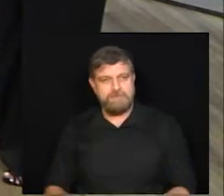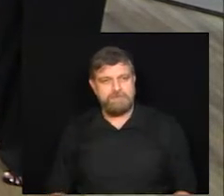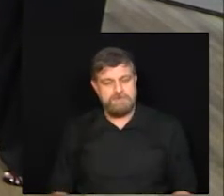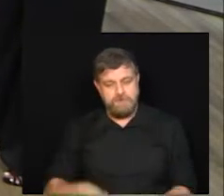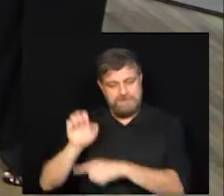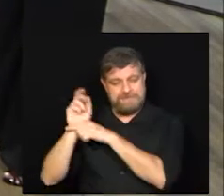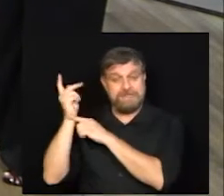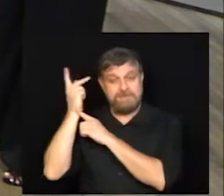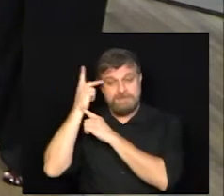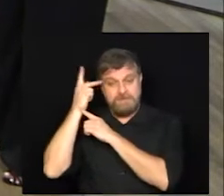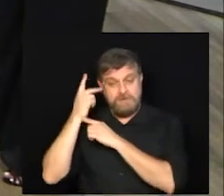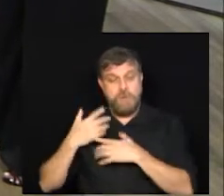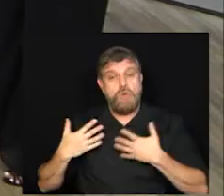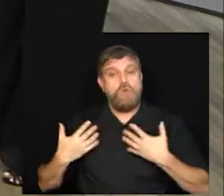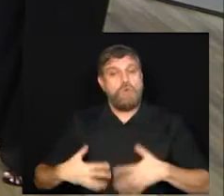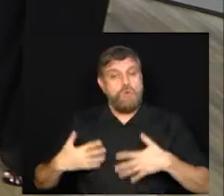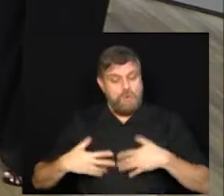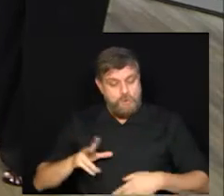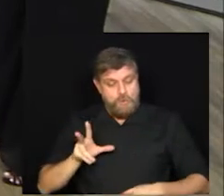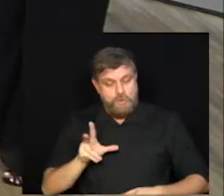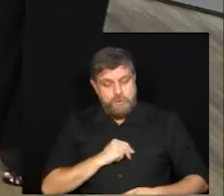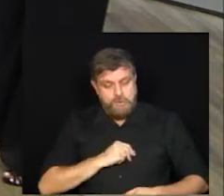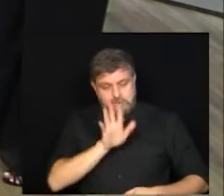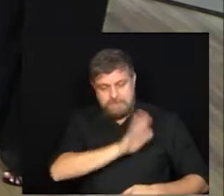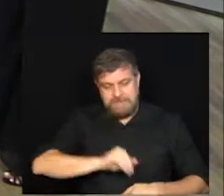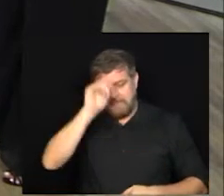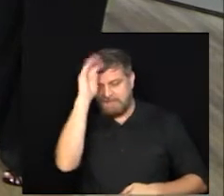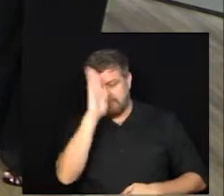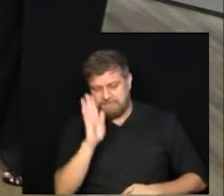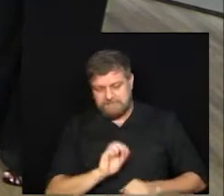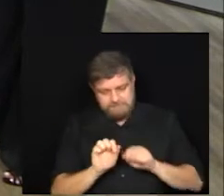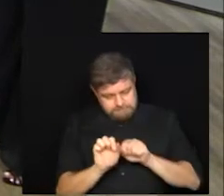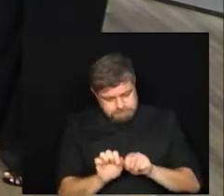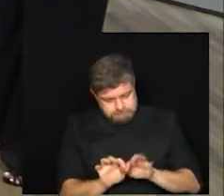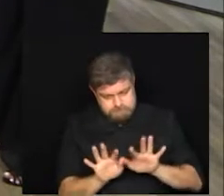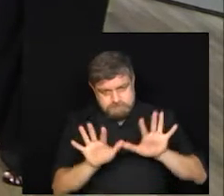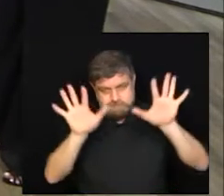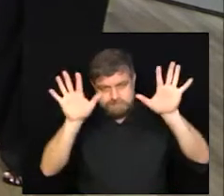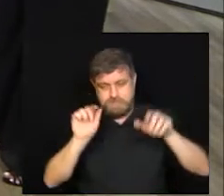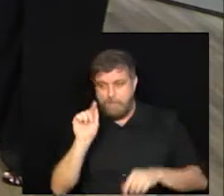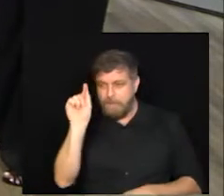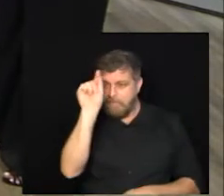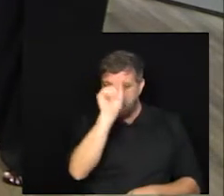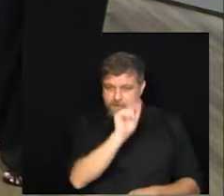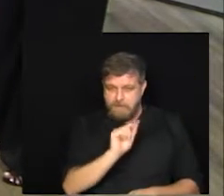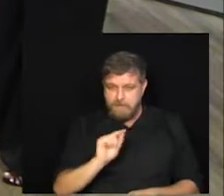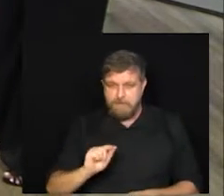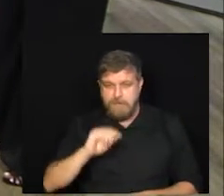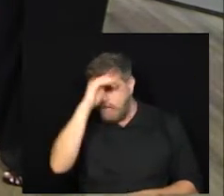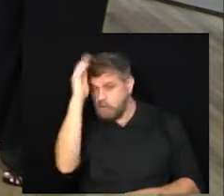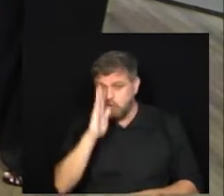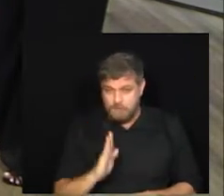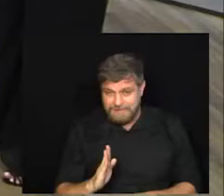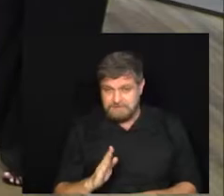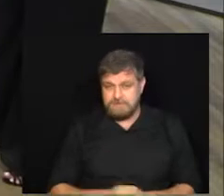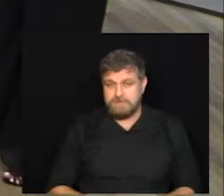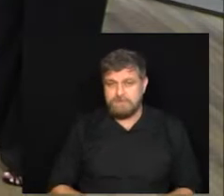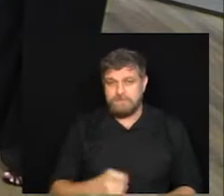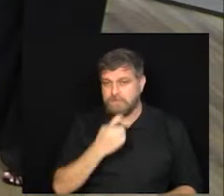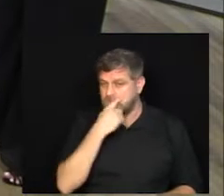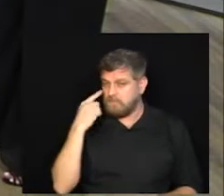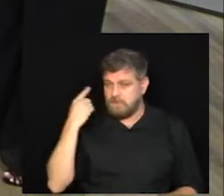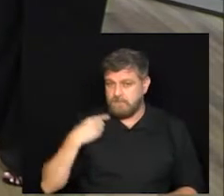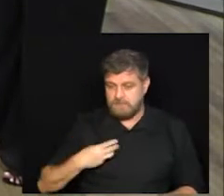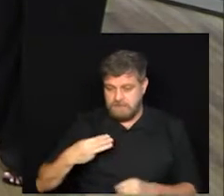estado de São Paulo e, claro, para todo o Brasil, caso ela seja distribuída. Mina Abreu, muito obrigado pelas notícias